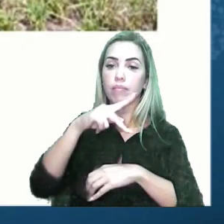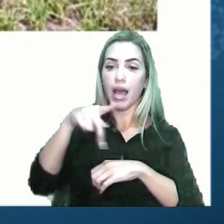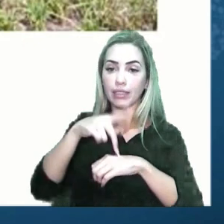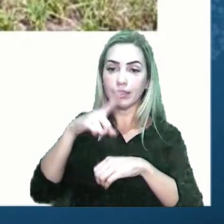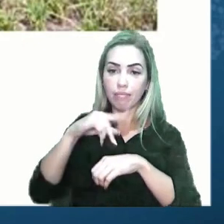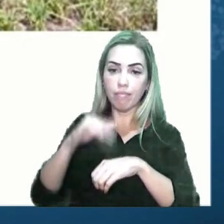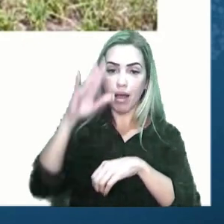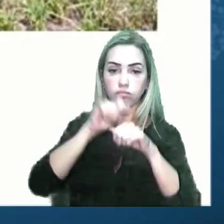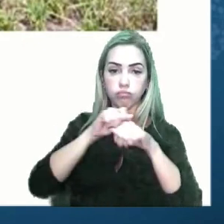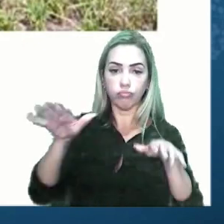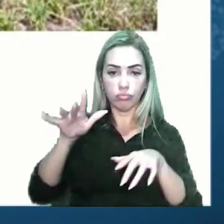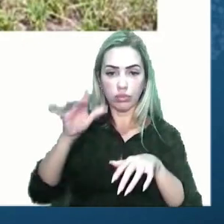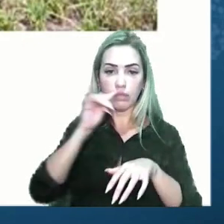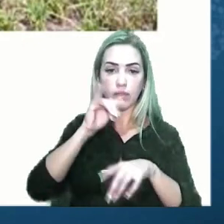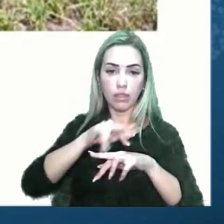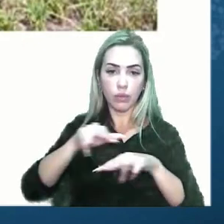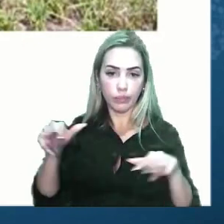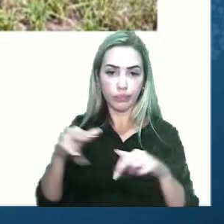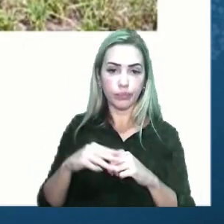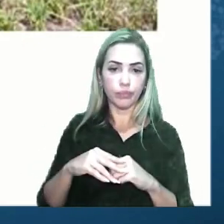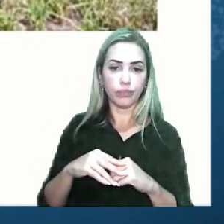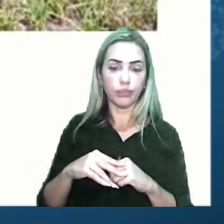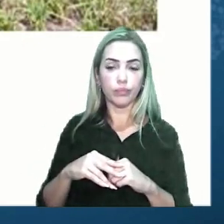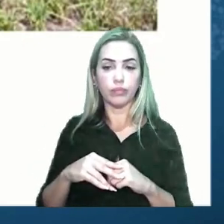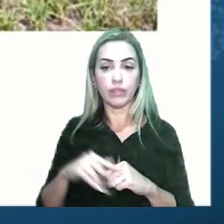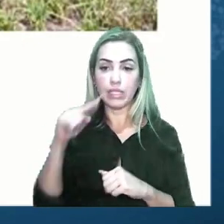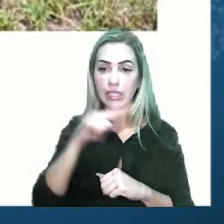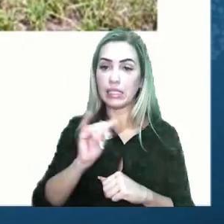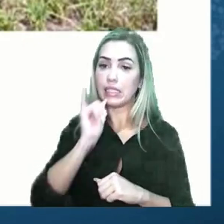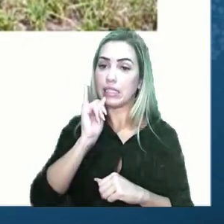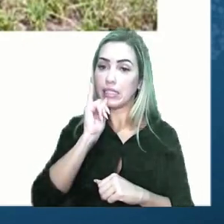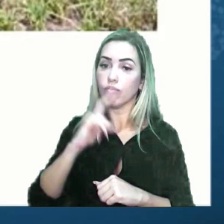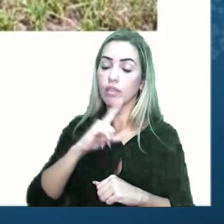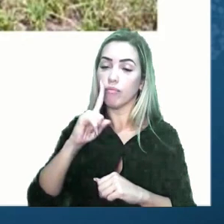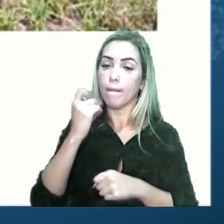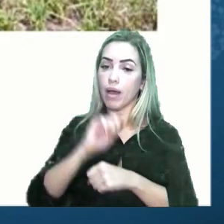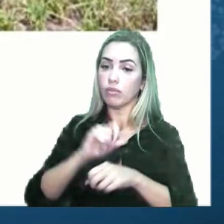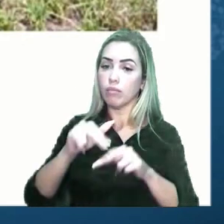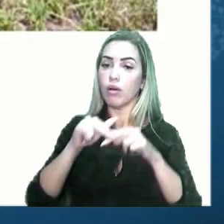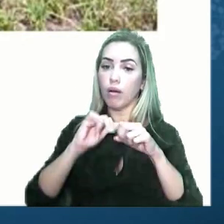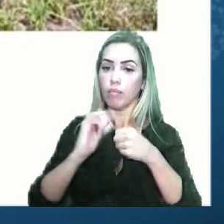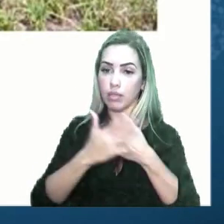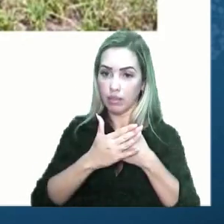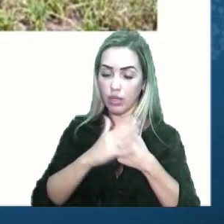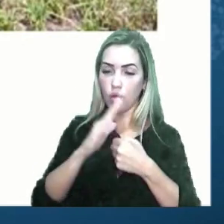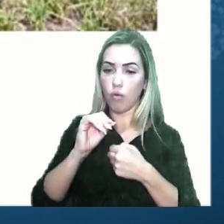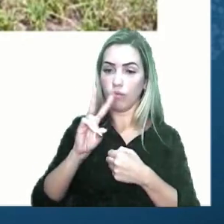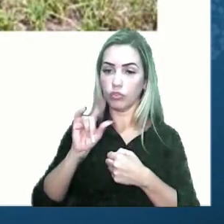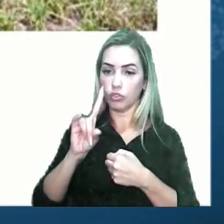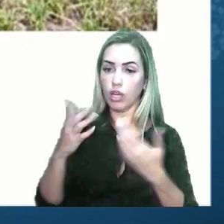casos. Então, nesse caso, teve uma pausa durante a pandemia da Covid, mas agora eles